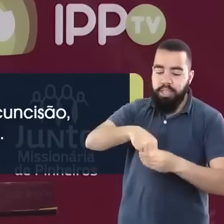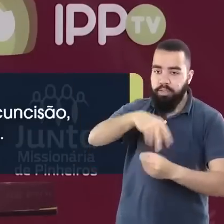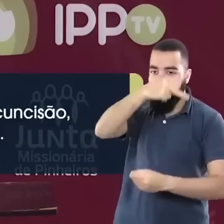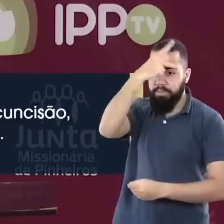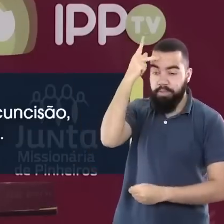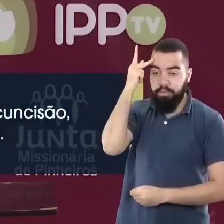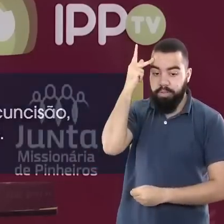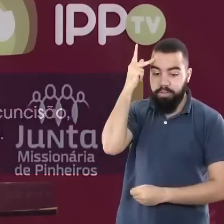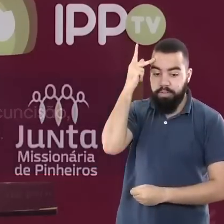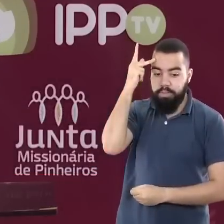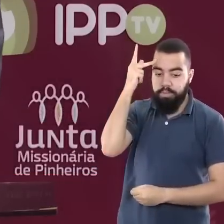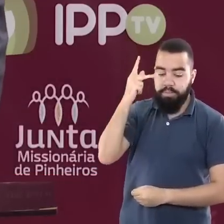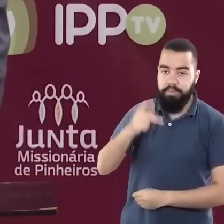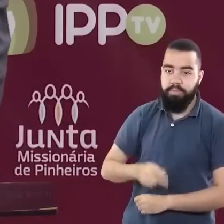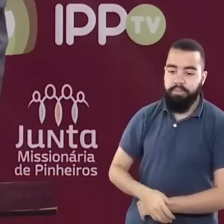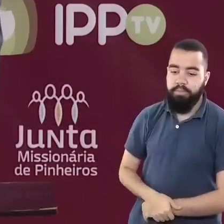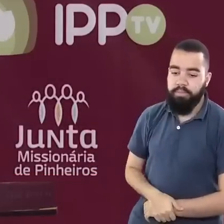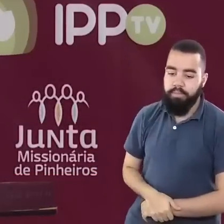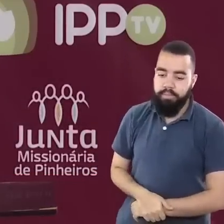todos